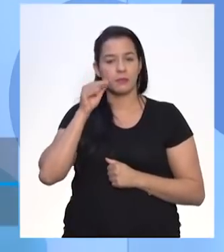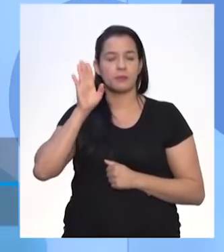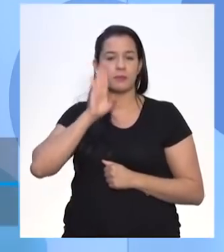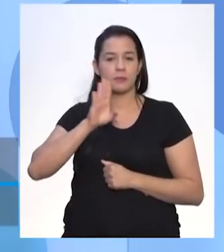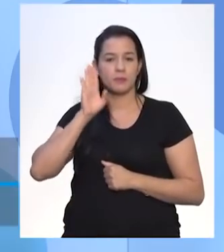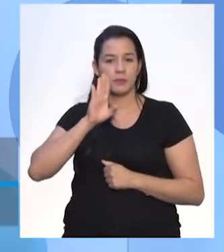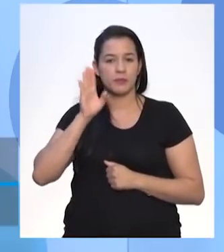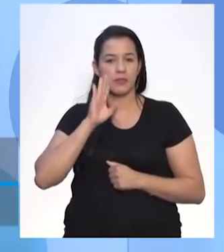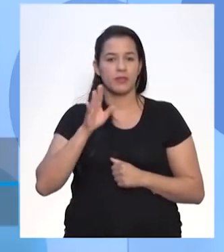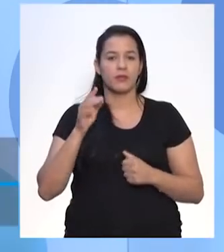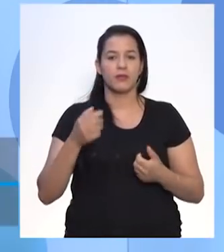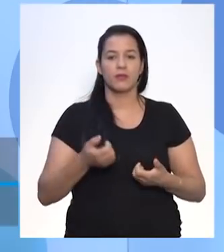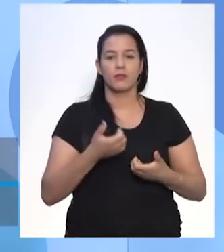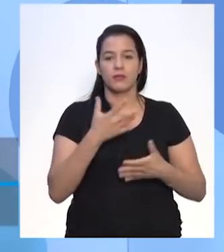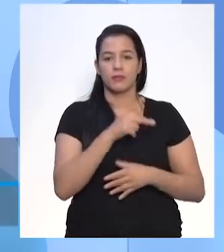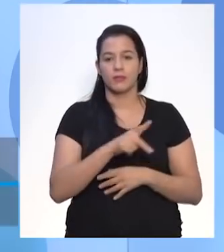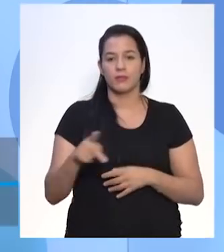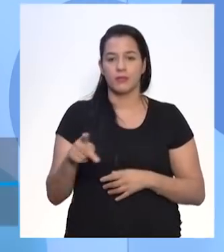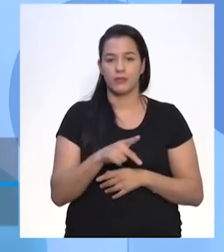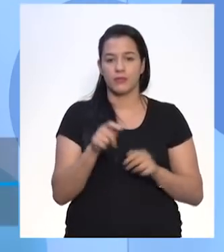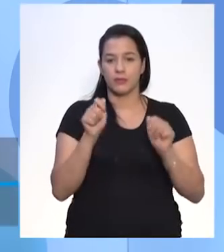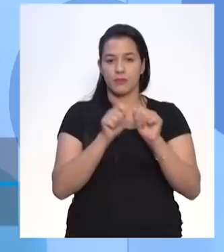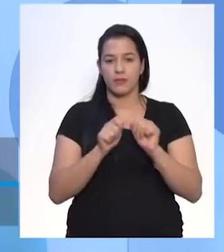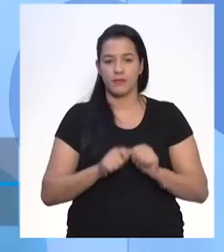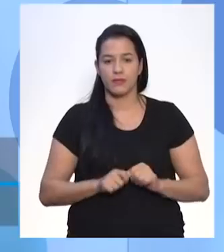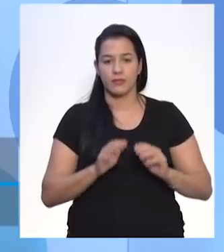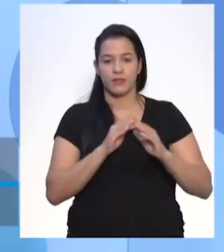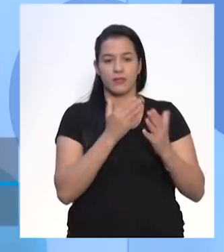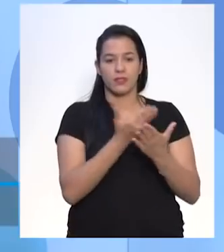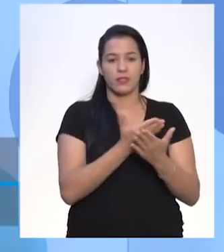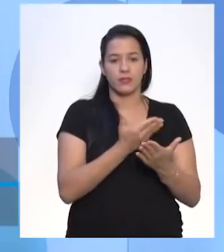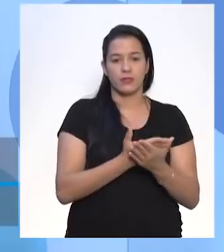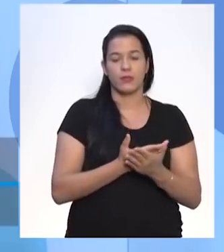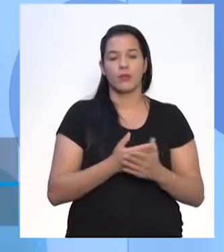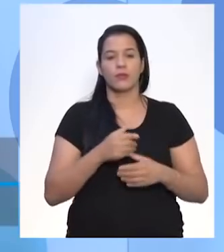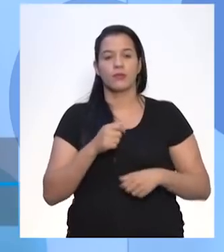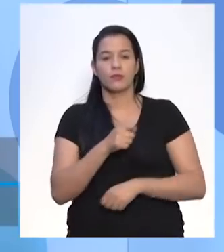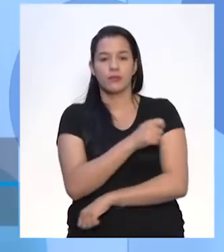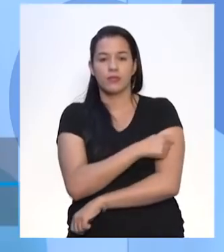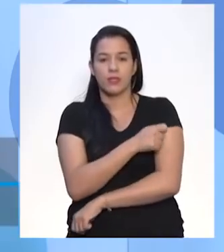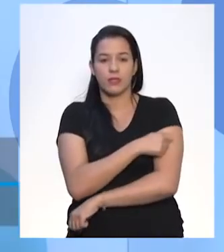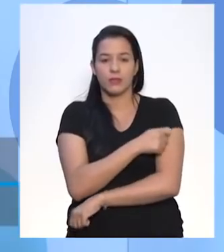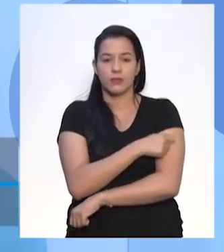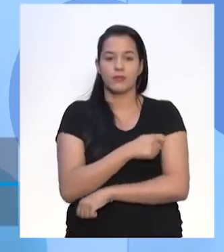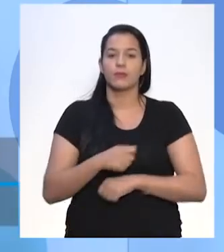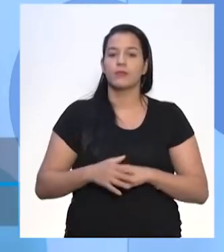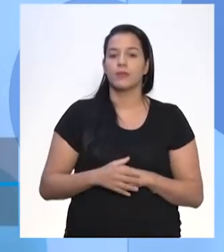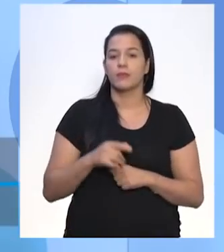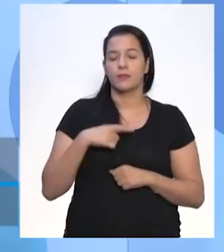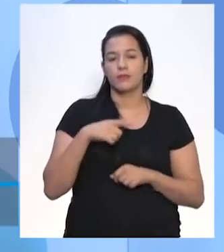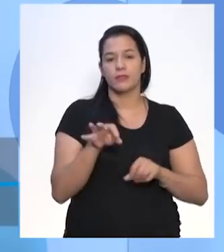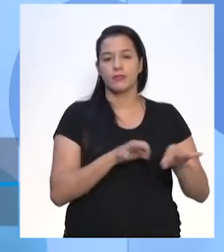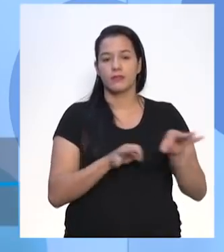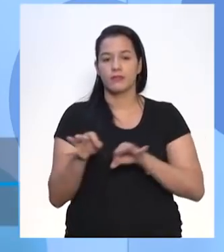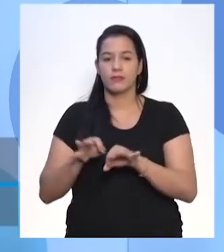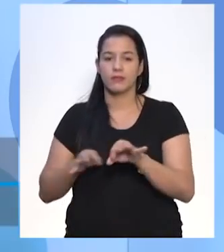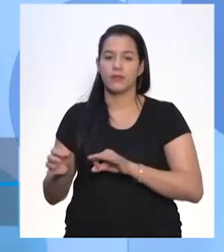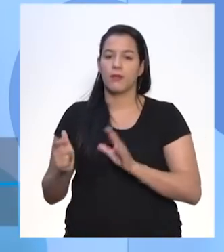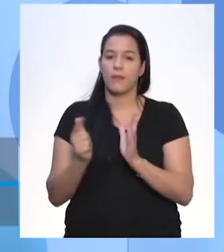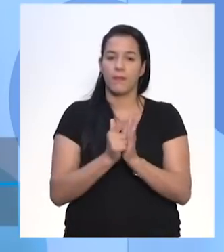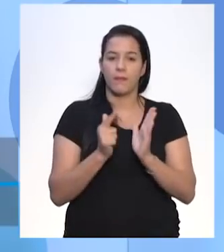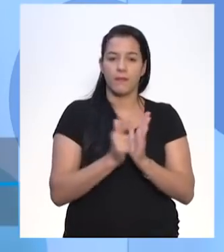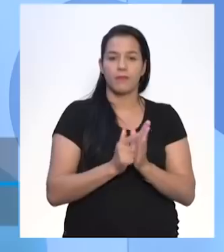né? Inclusive para os professores fazerem na escola e com os alunos. Vocês também podem fazer em casa, improvisar com folha